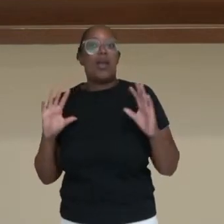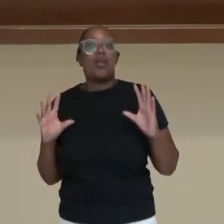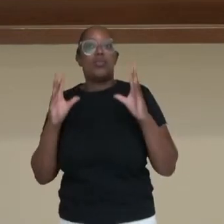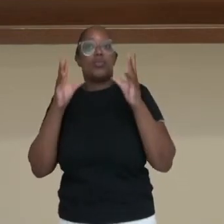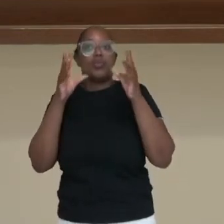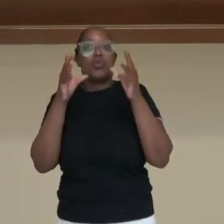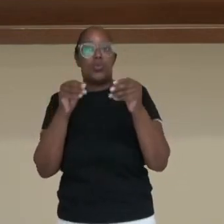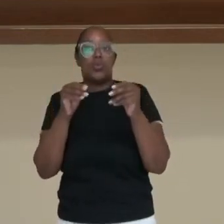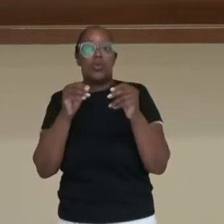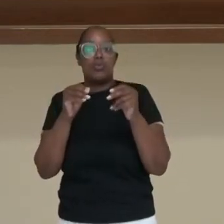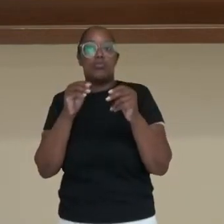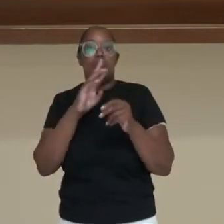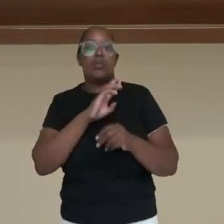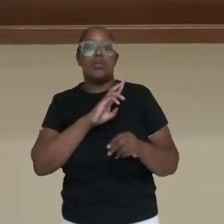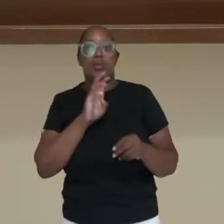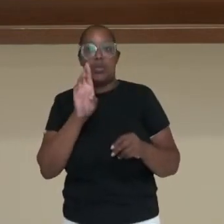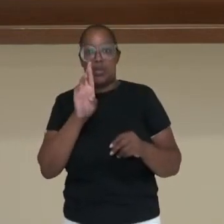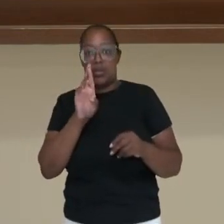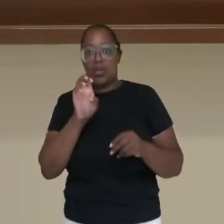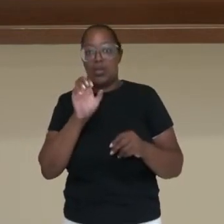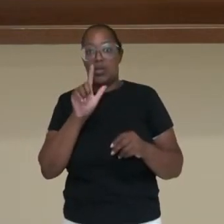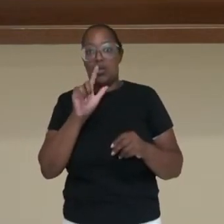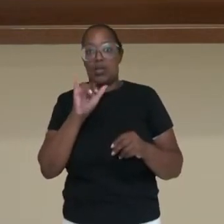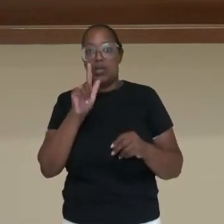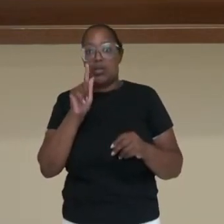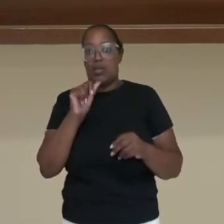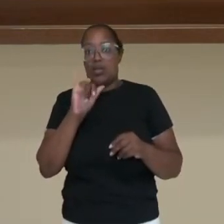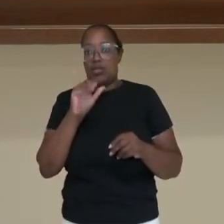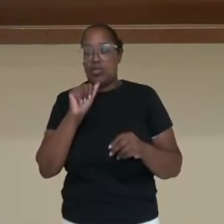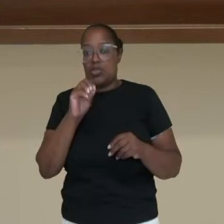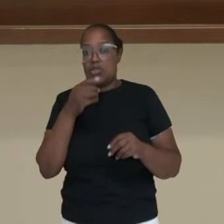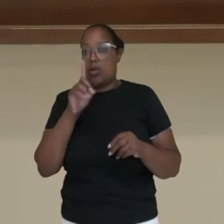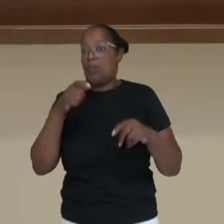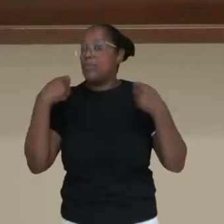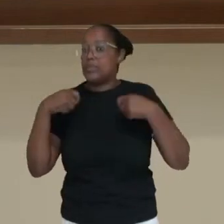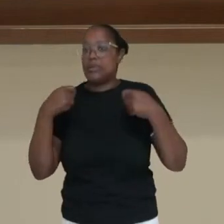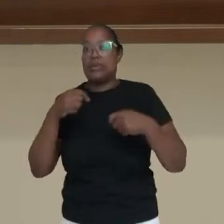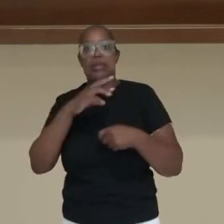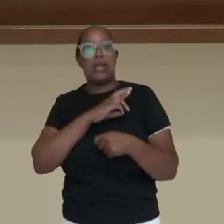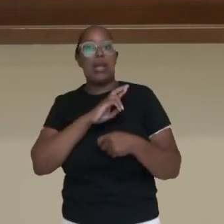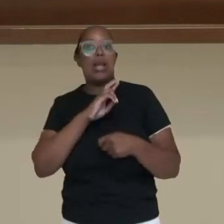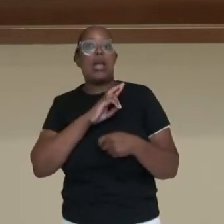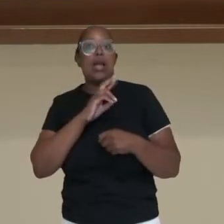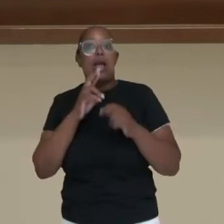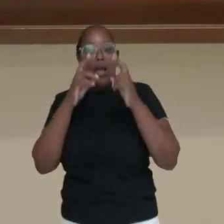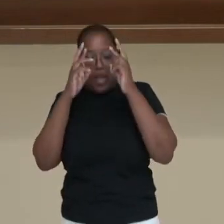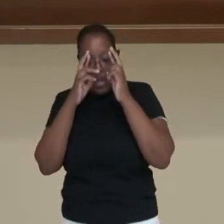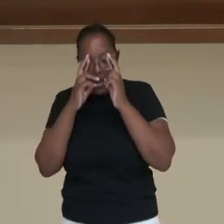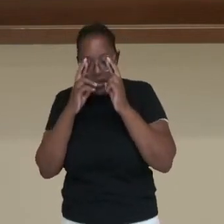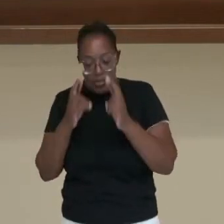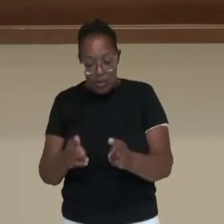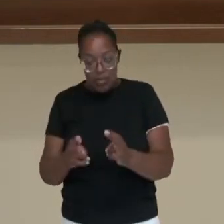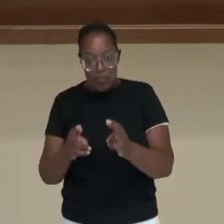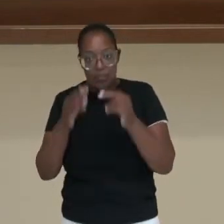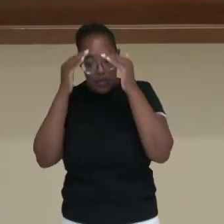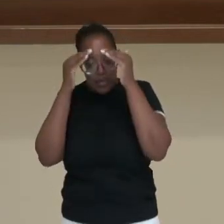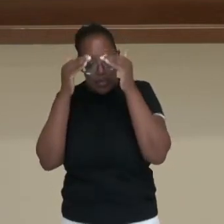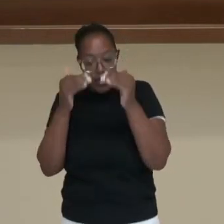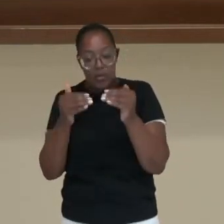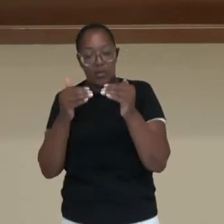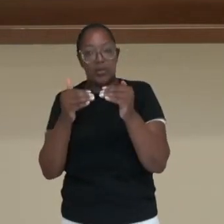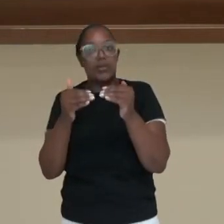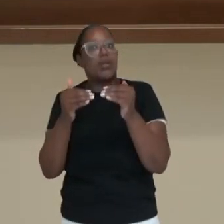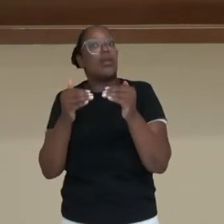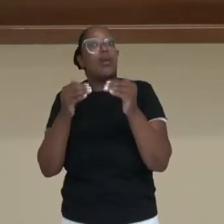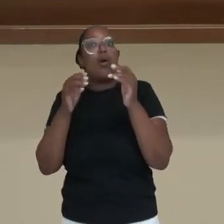e qualquer religião. Significa também que ele deve respeitar todas elas, né? Se eu não escolho nenhuma, eu